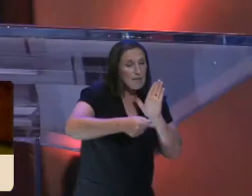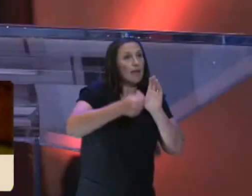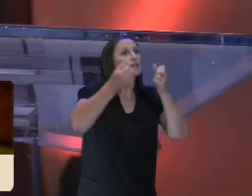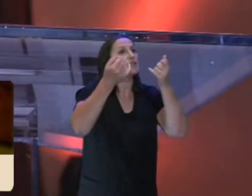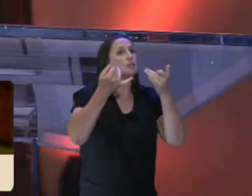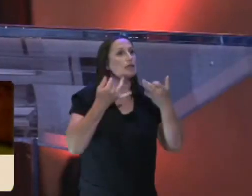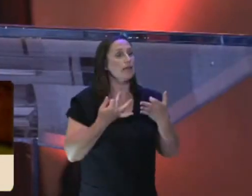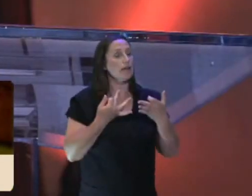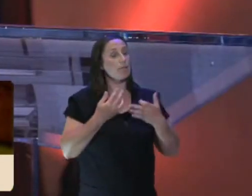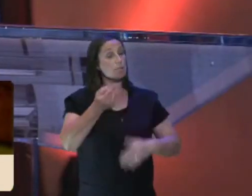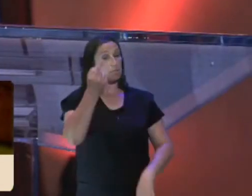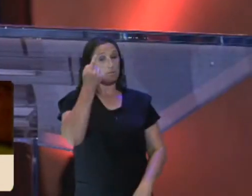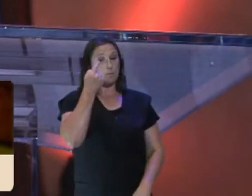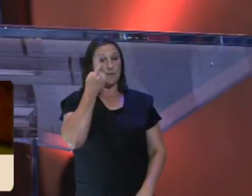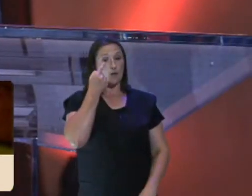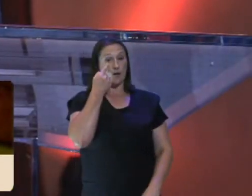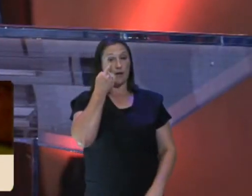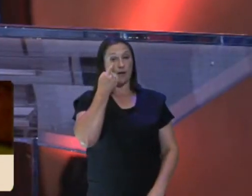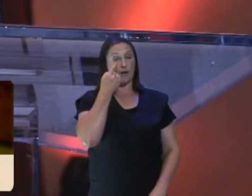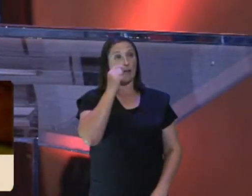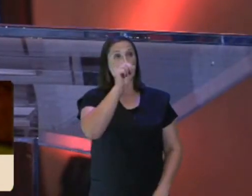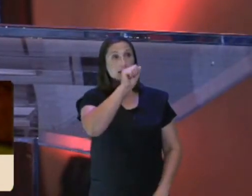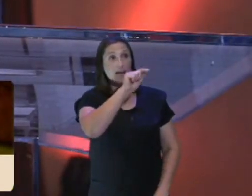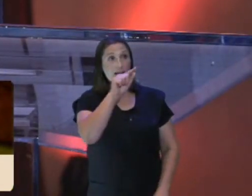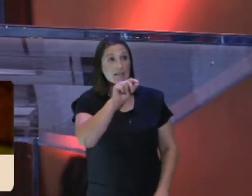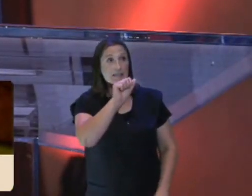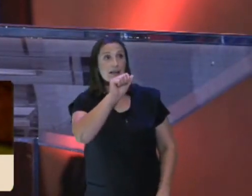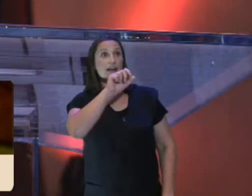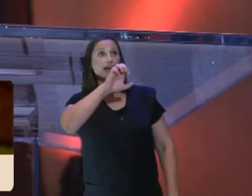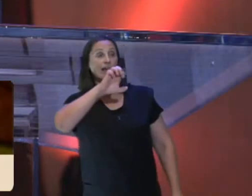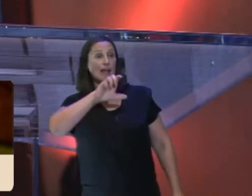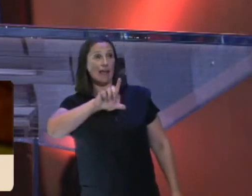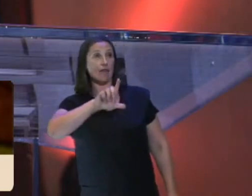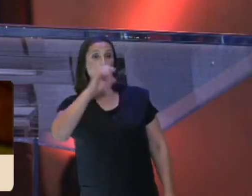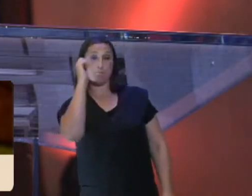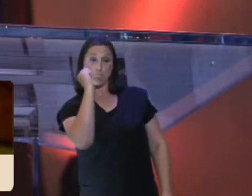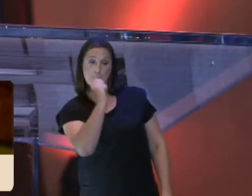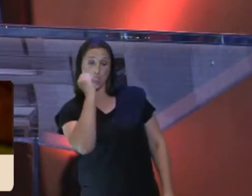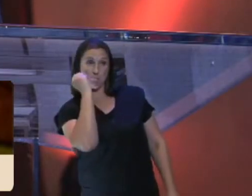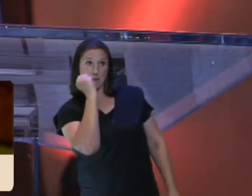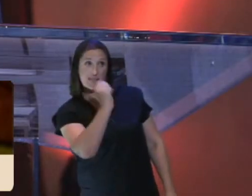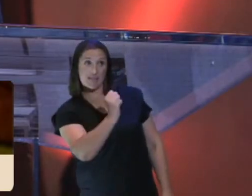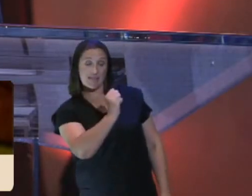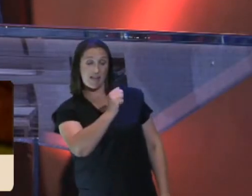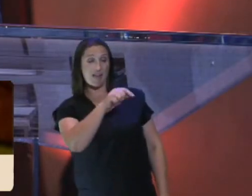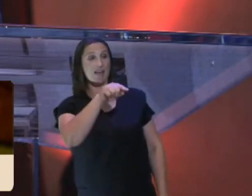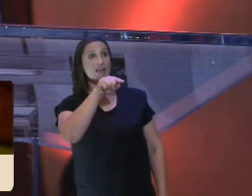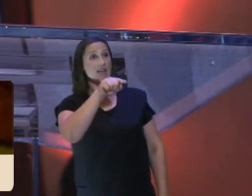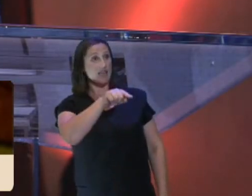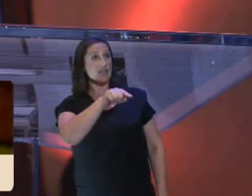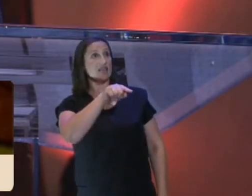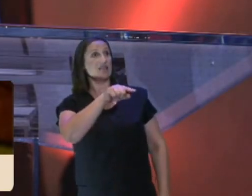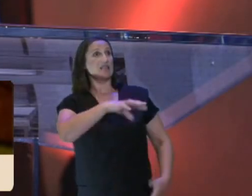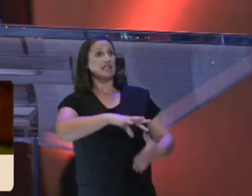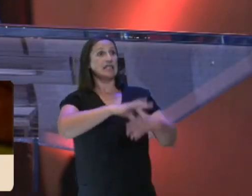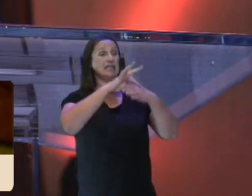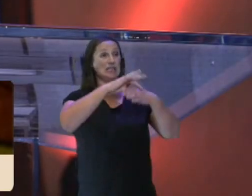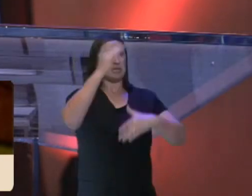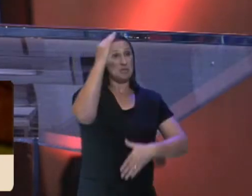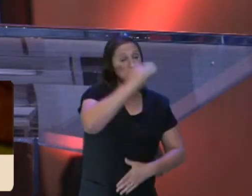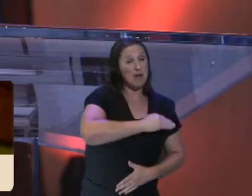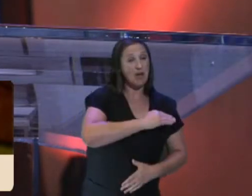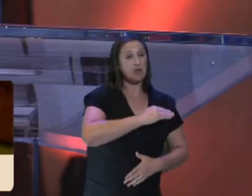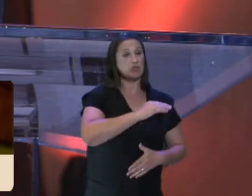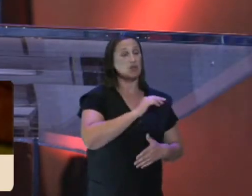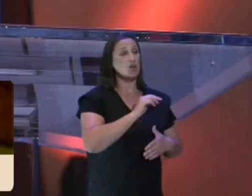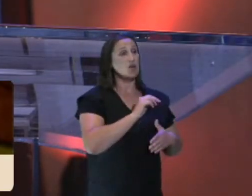vai dizer, olha, Azael vai matar esses líderes ímpios, que estão conduzindo o